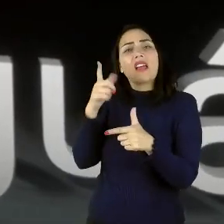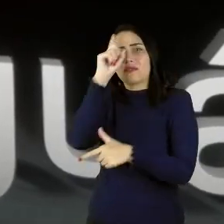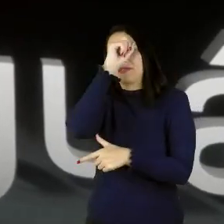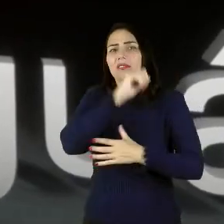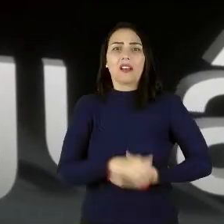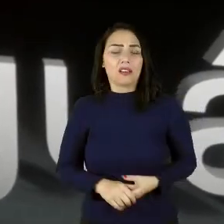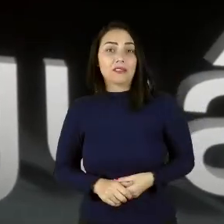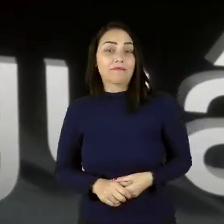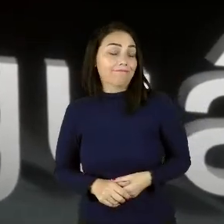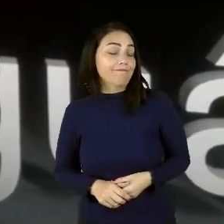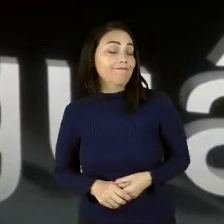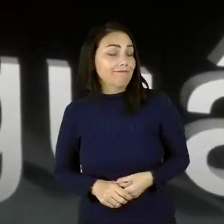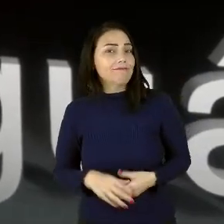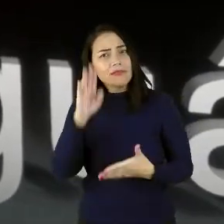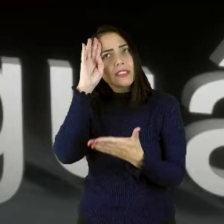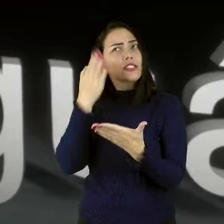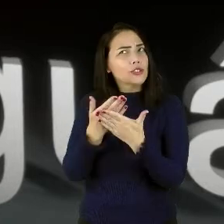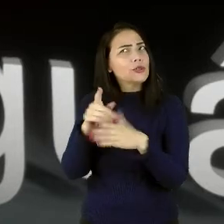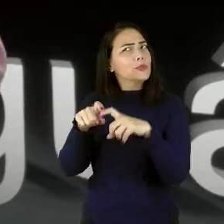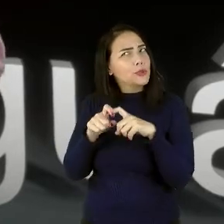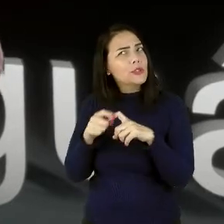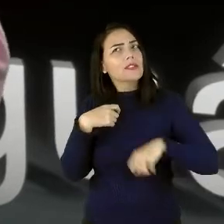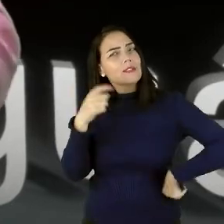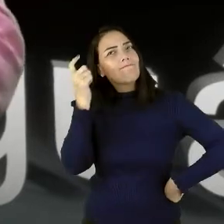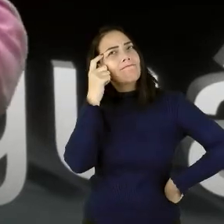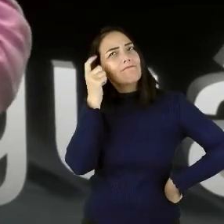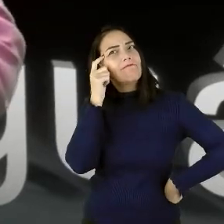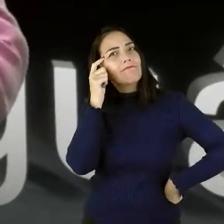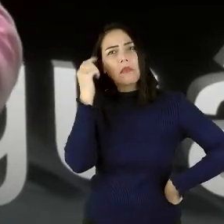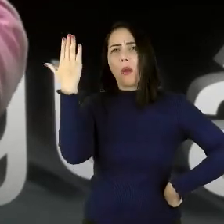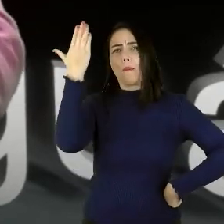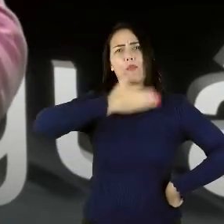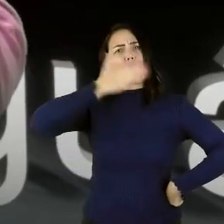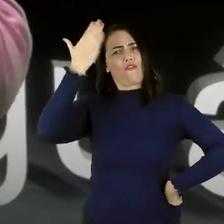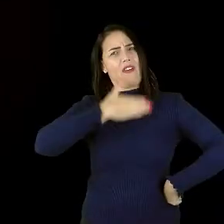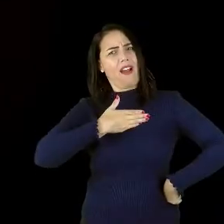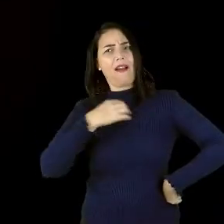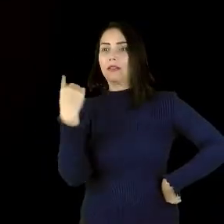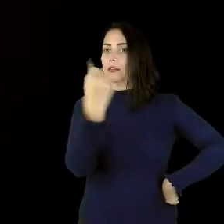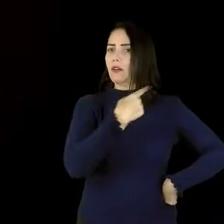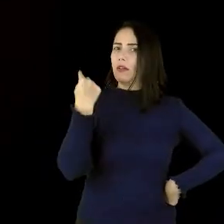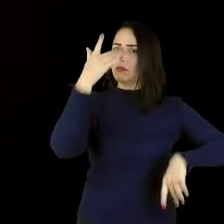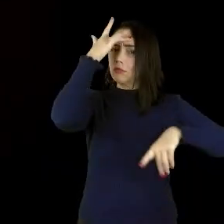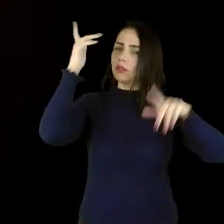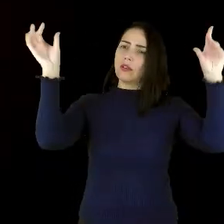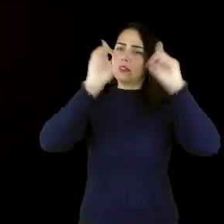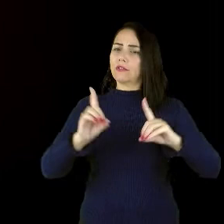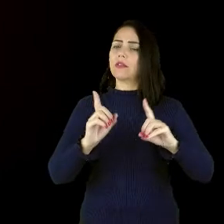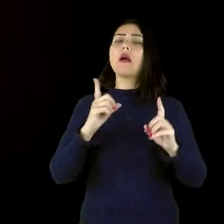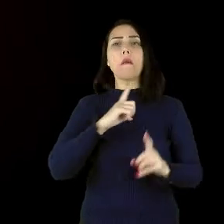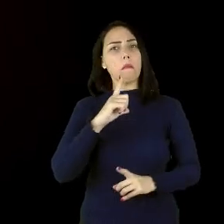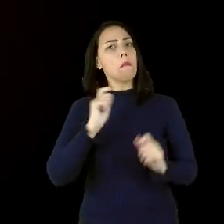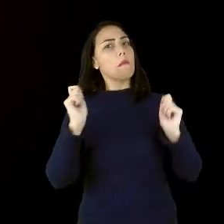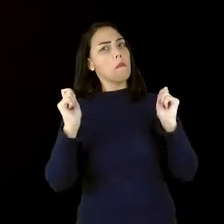nenhuma dificuldade? E acredito que foi por isso, por querer provar que nós, pessoas com deficiência, podemos ter uma